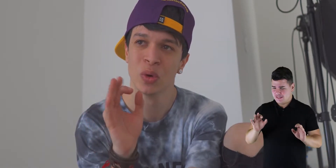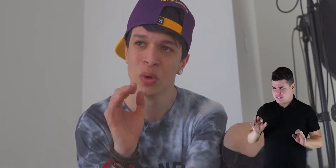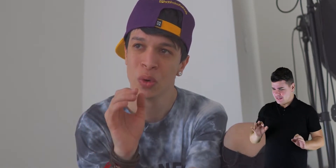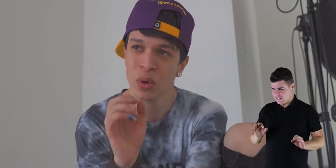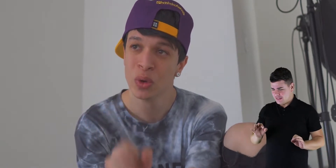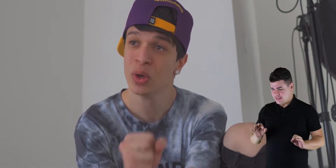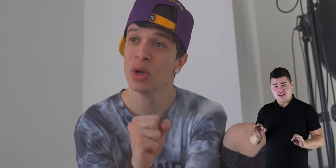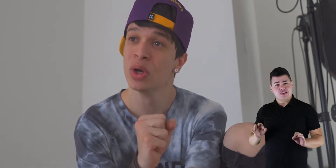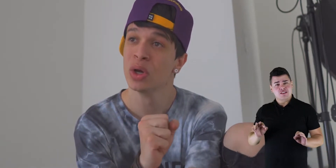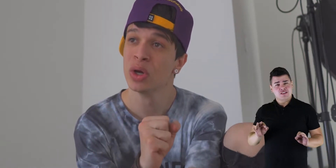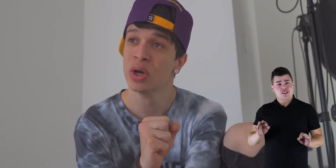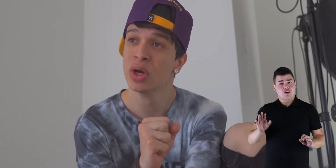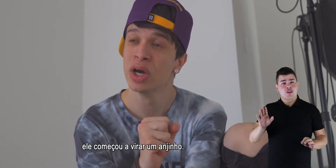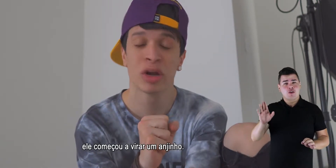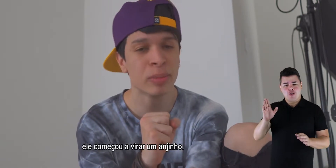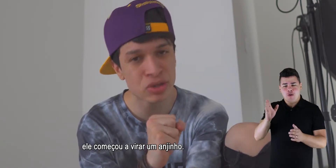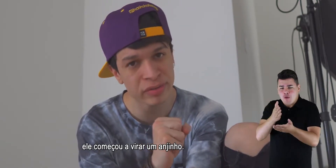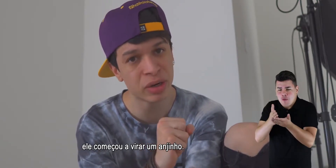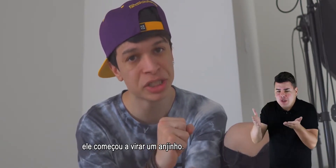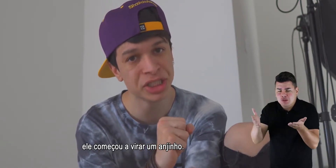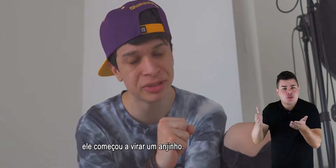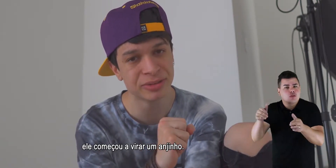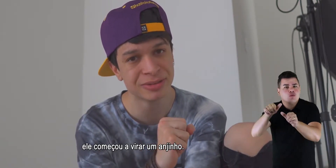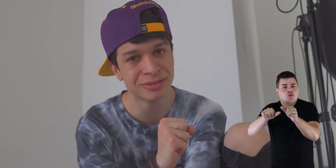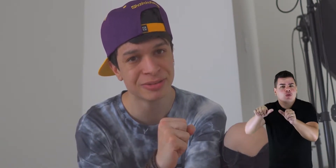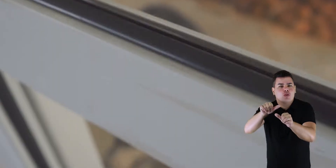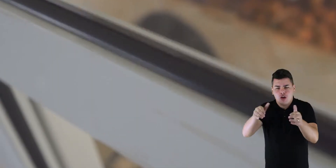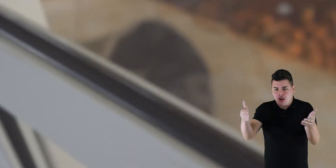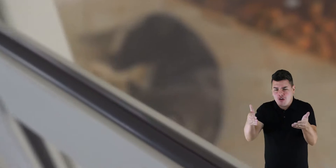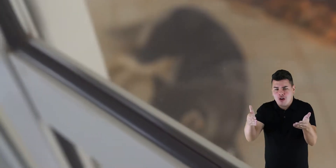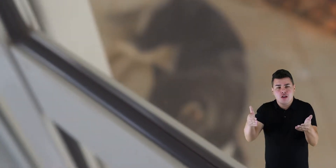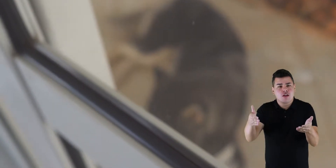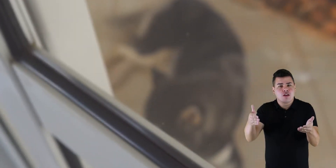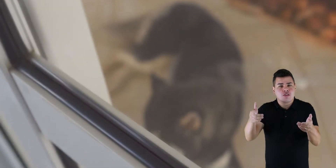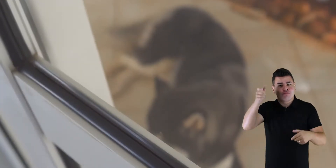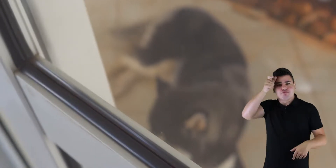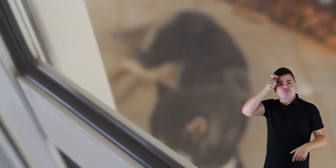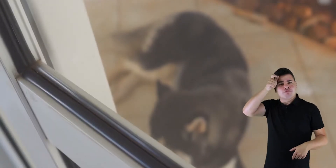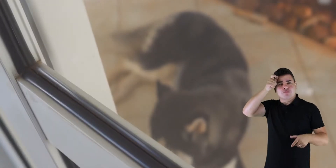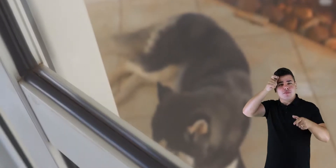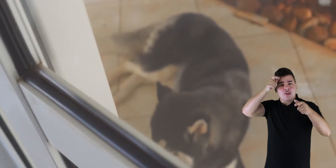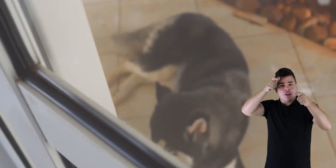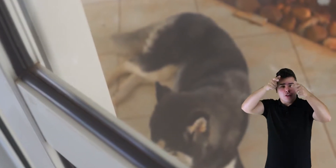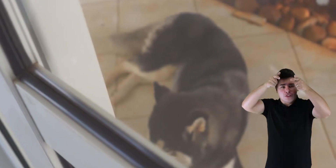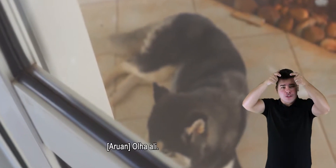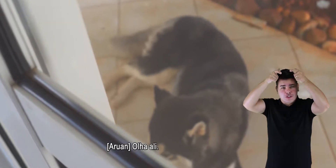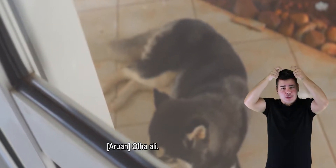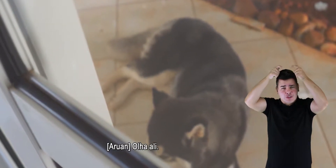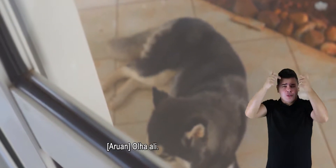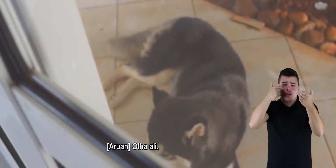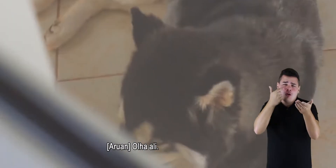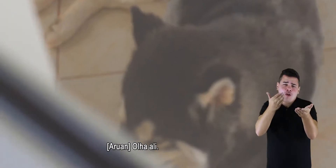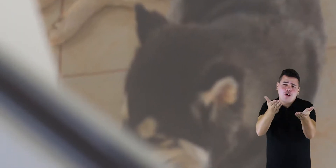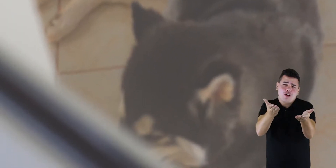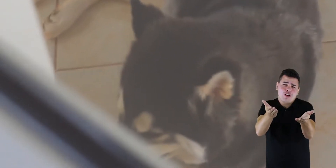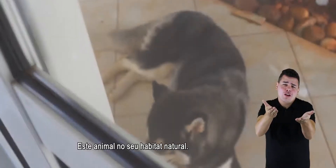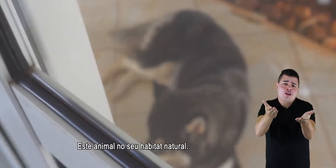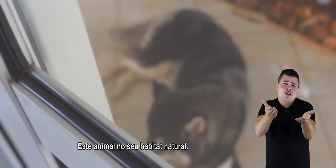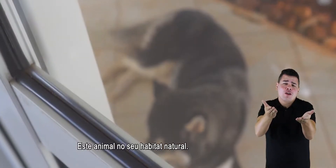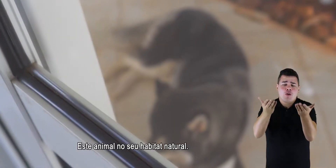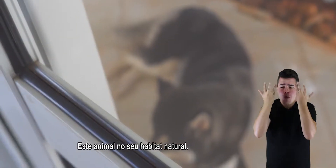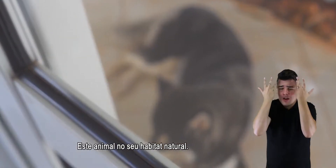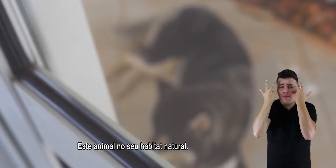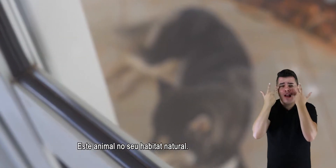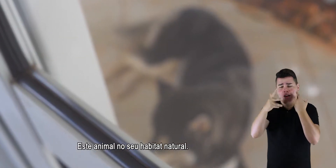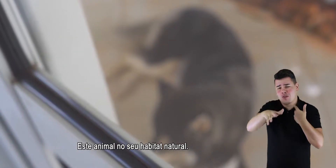Aruan olha para o lado. Ele começou a virar um anjinho. De cima vê seu cachorro deitado no piso. Olha ali.